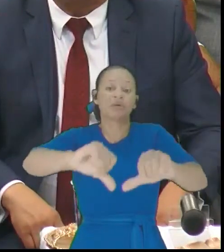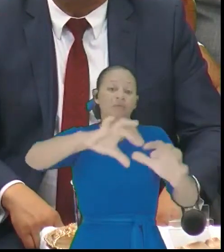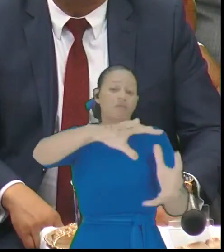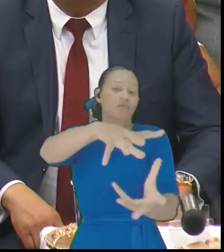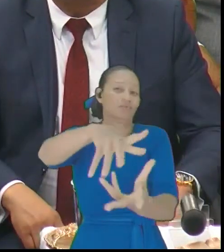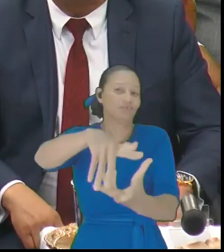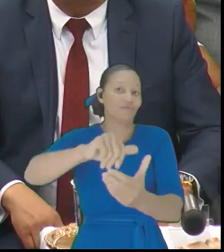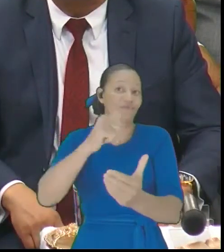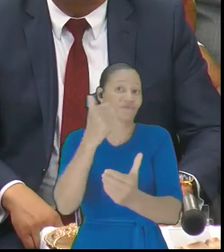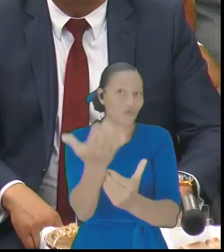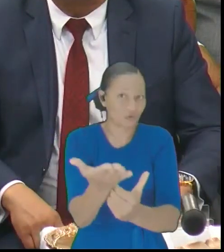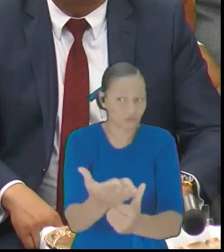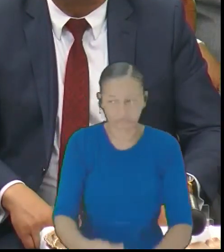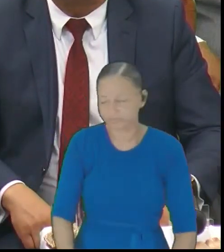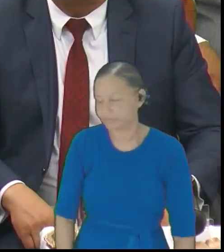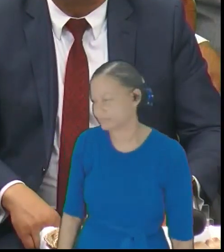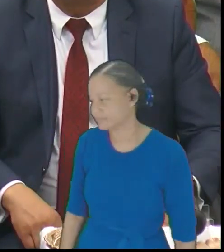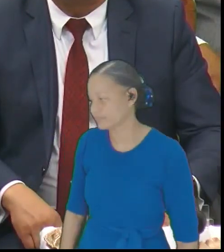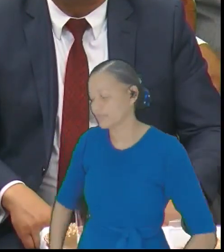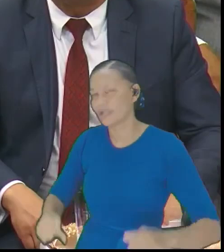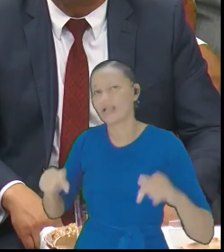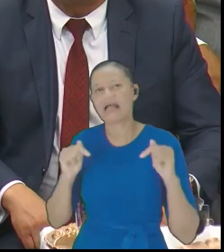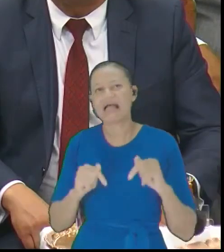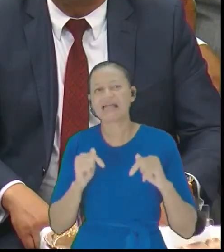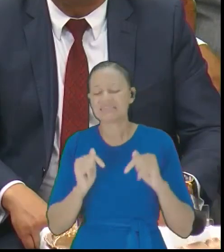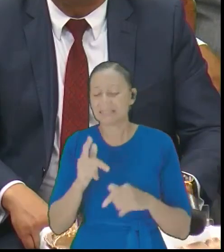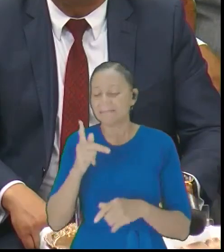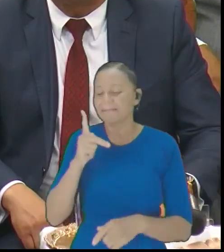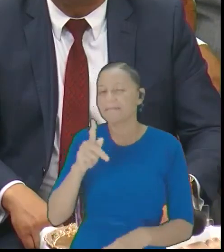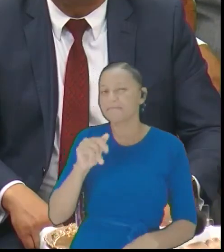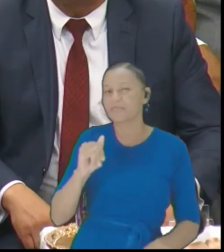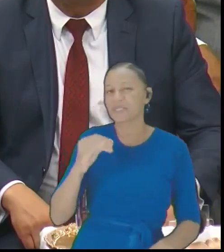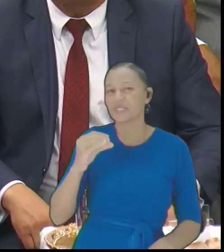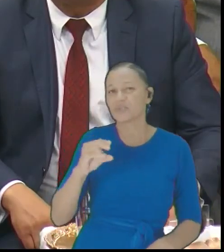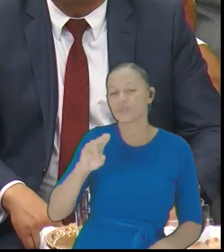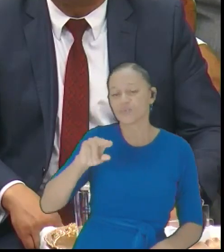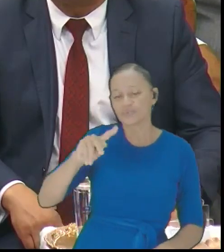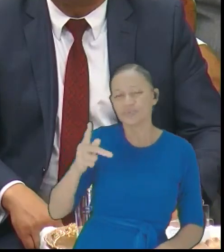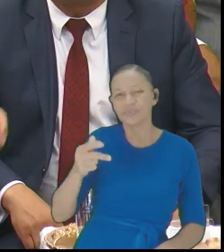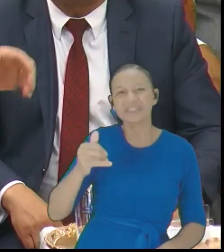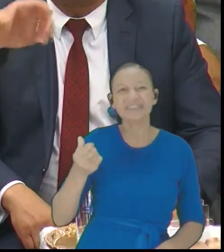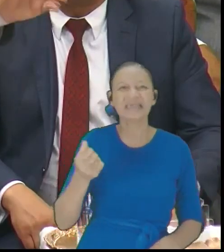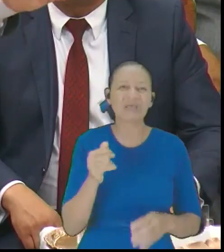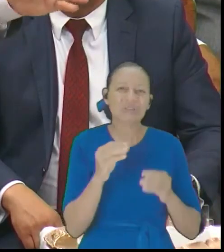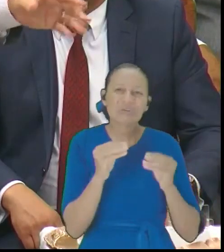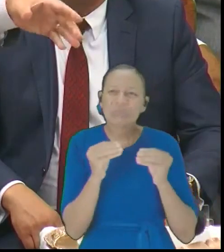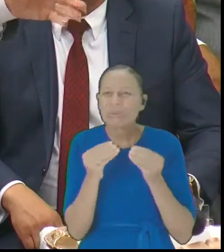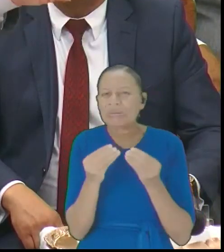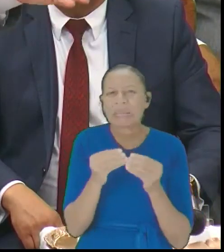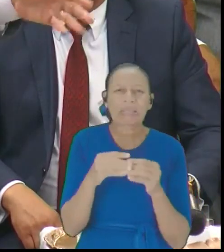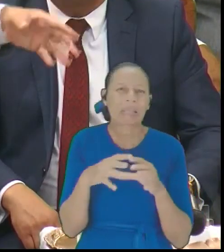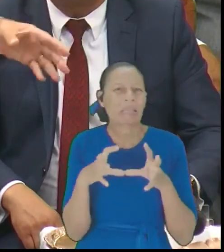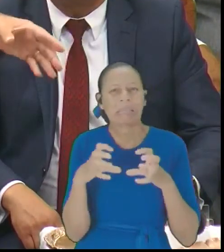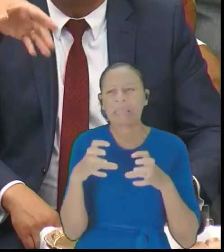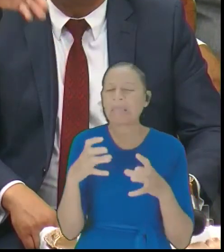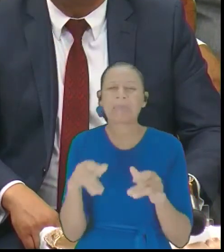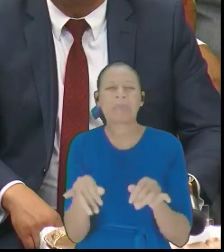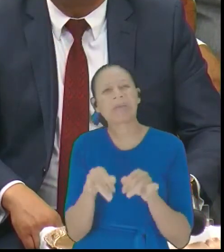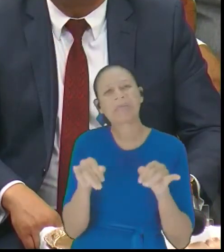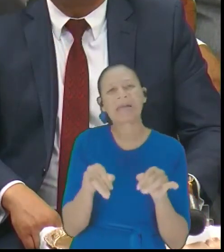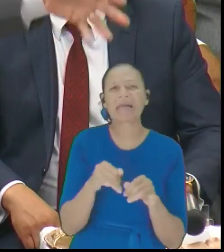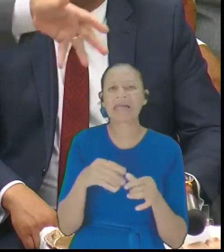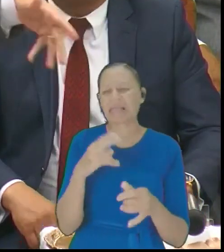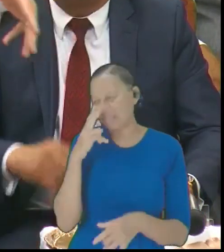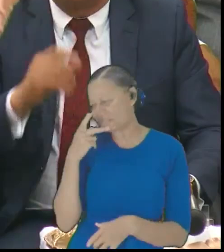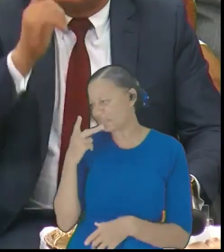irmão. Aqui tem a picuinha. Picuinha, negóciozinho bobo de ser humano. É uns crentezinhos